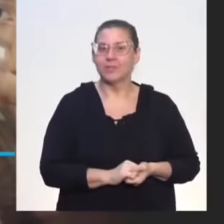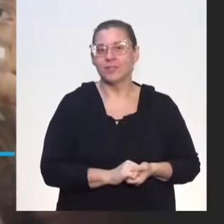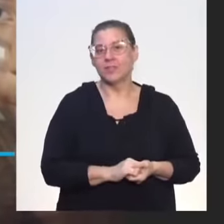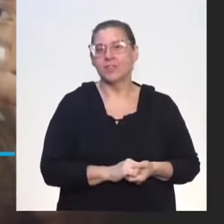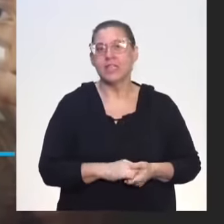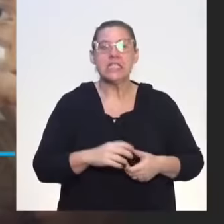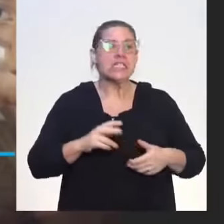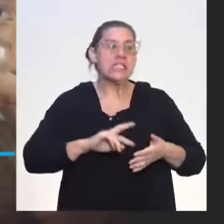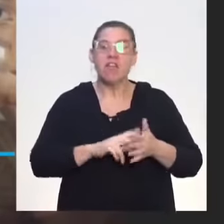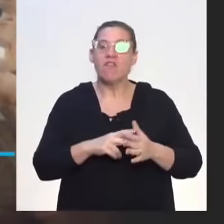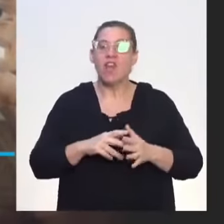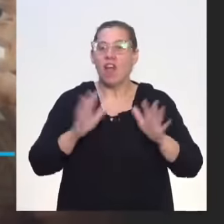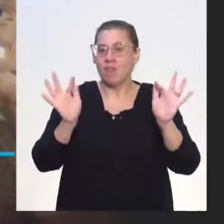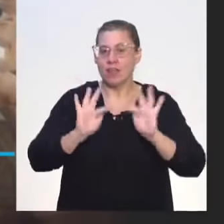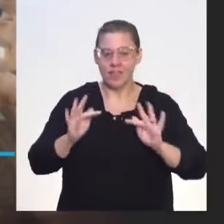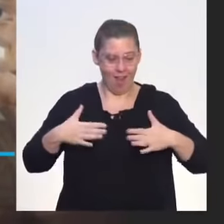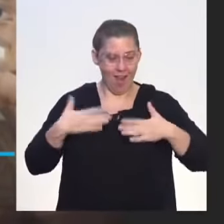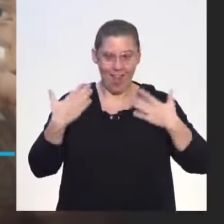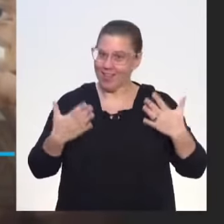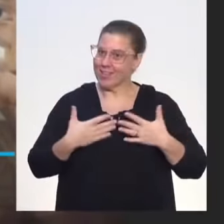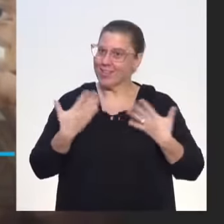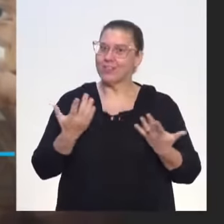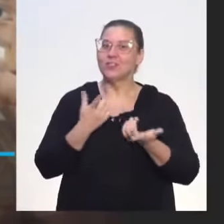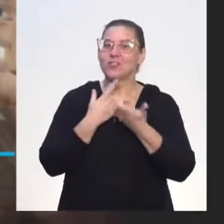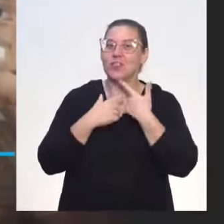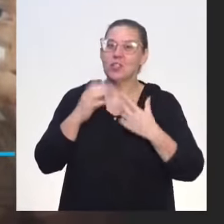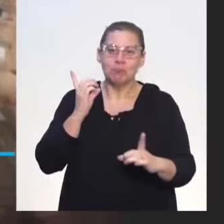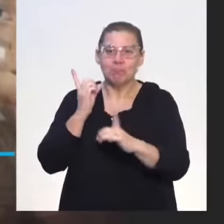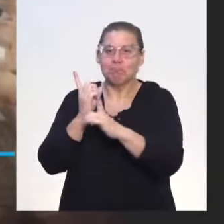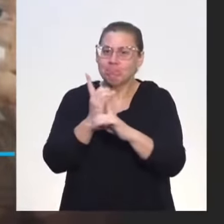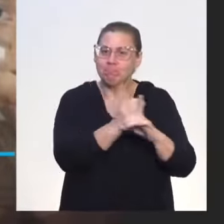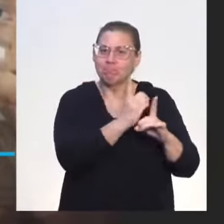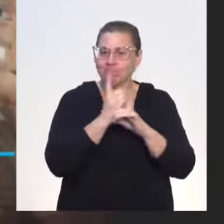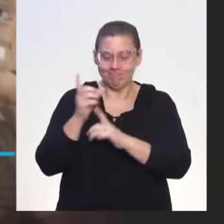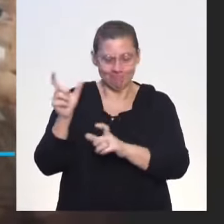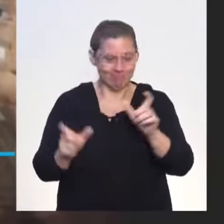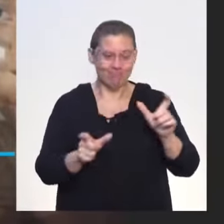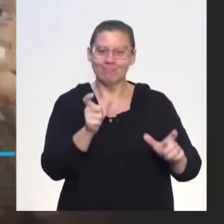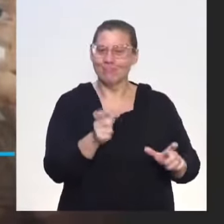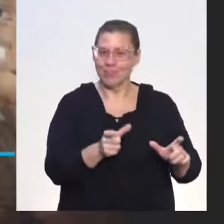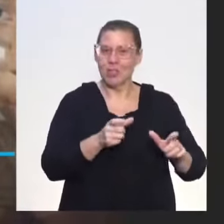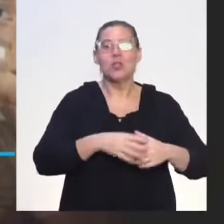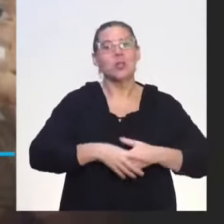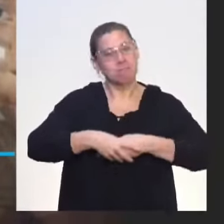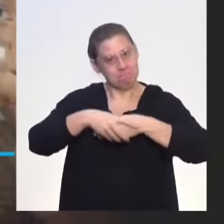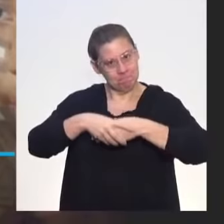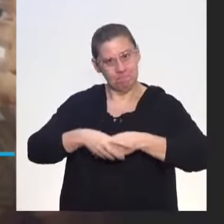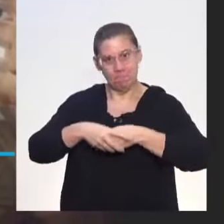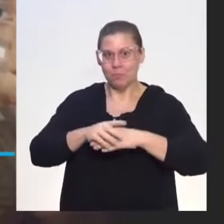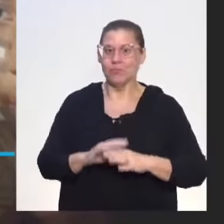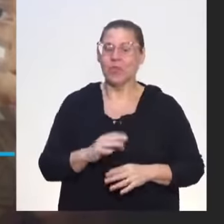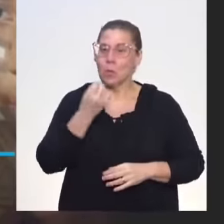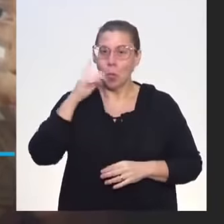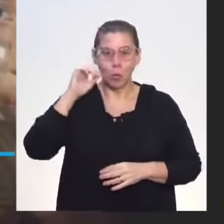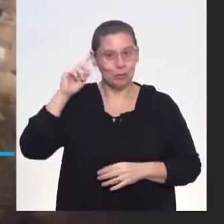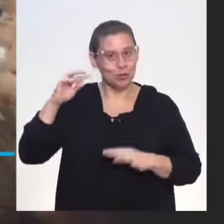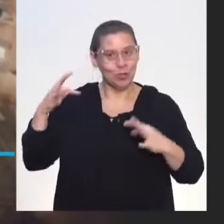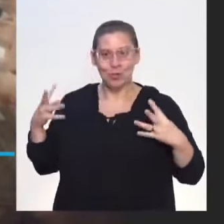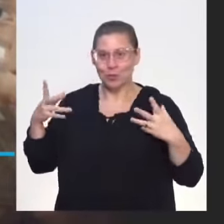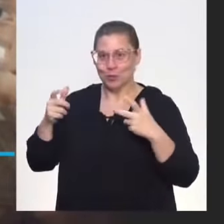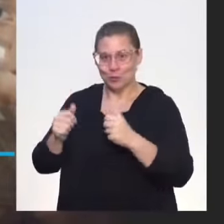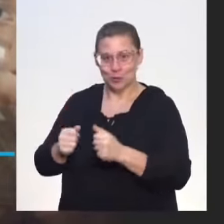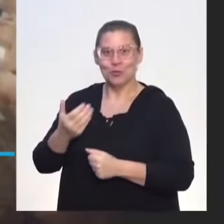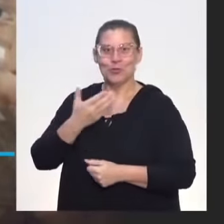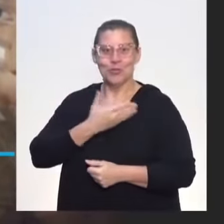nossa alegria, né, e do nosso desejo de e encontrar as pessoas. Então, eu fiz a saudação que diz assim: bom dia a todos os